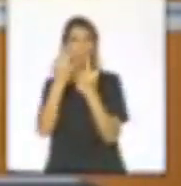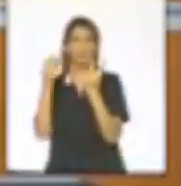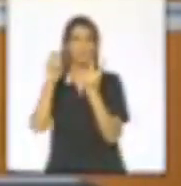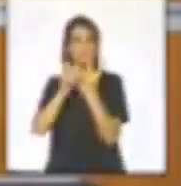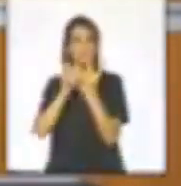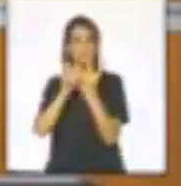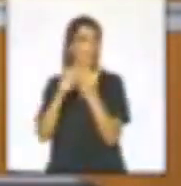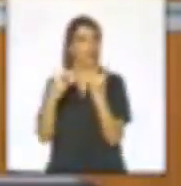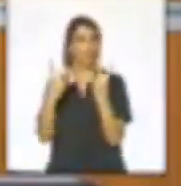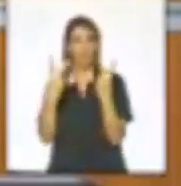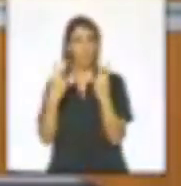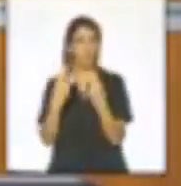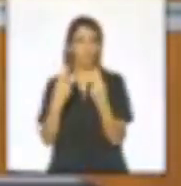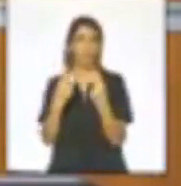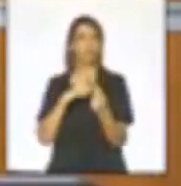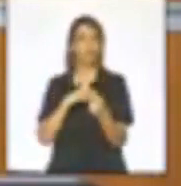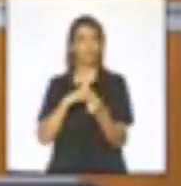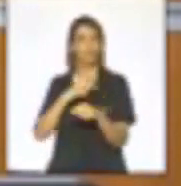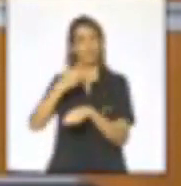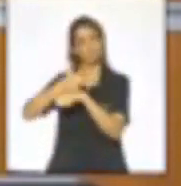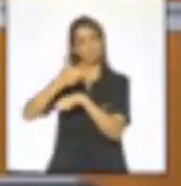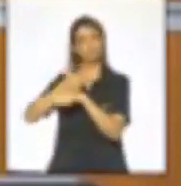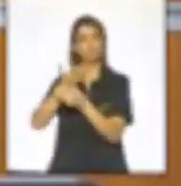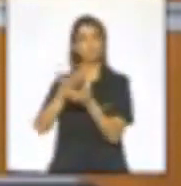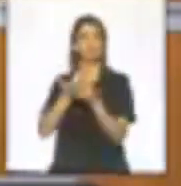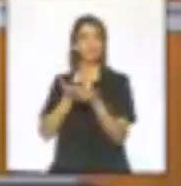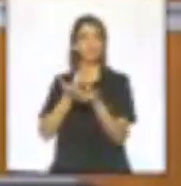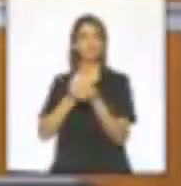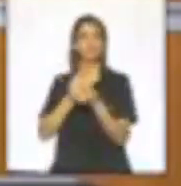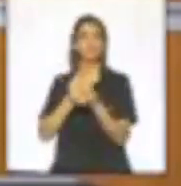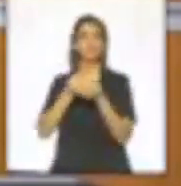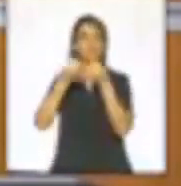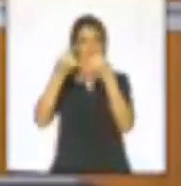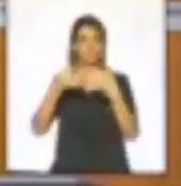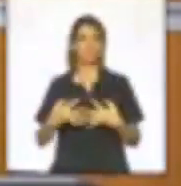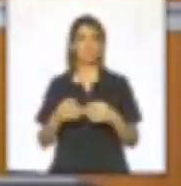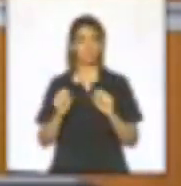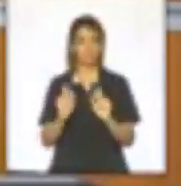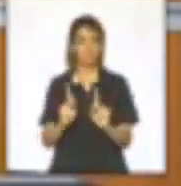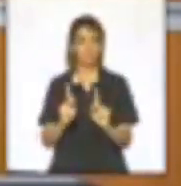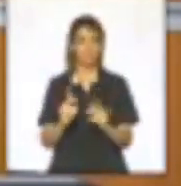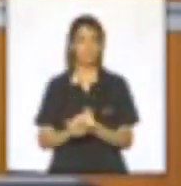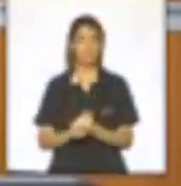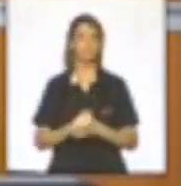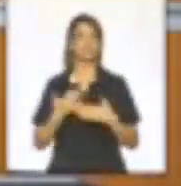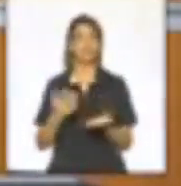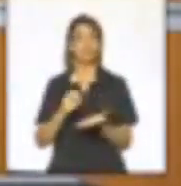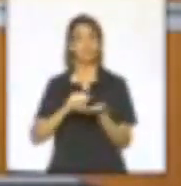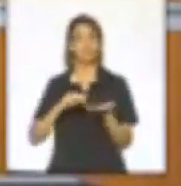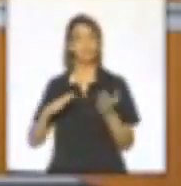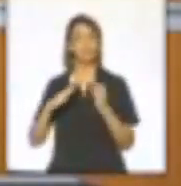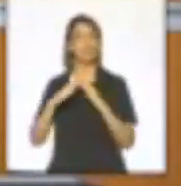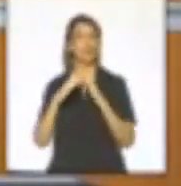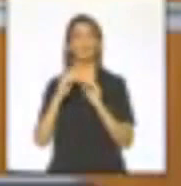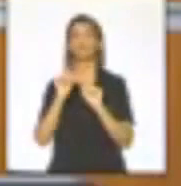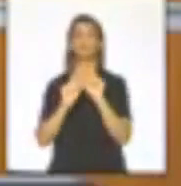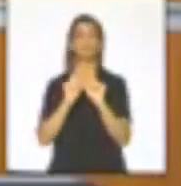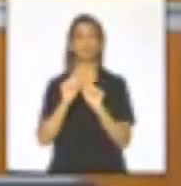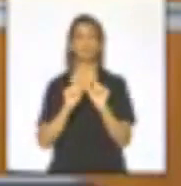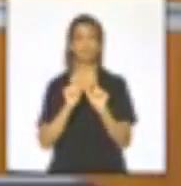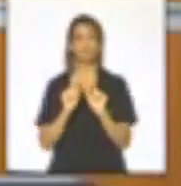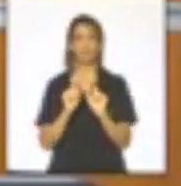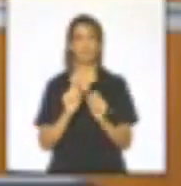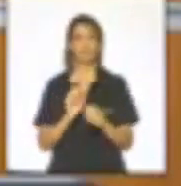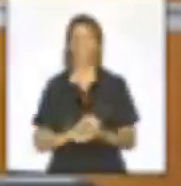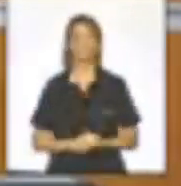mesmo sistema. E tem uma videoaula lá explicando, tá bom? Então, a sua tarefa de casa, o que que vai